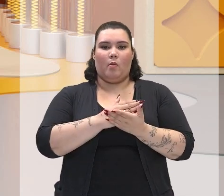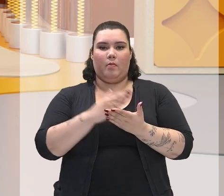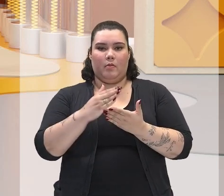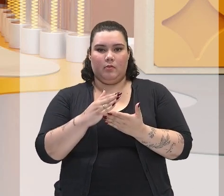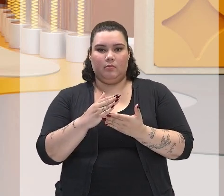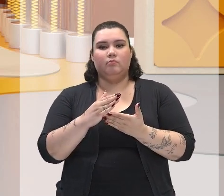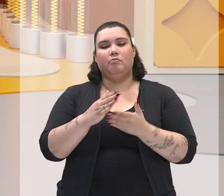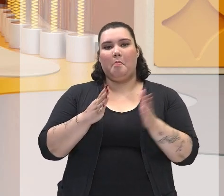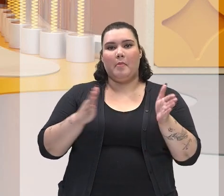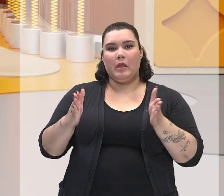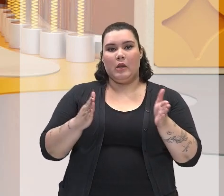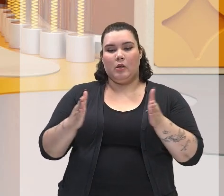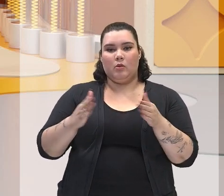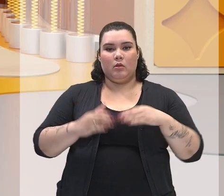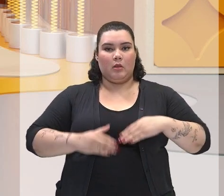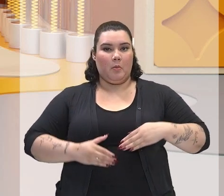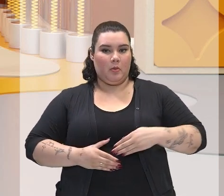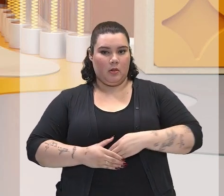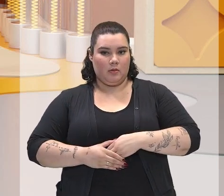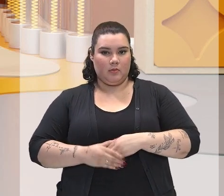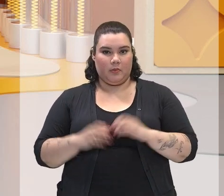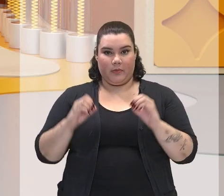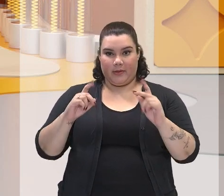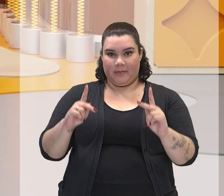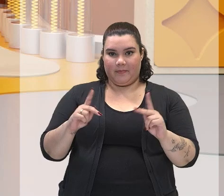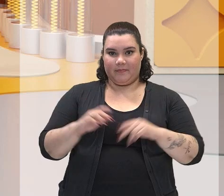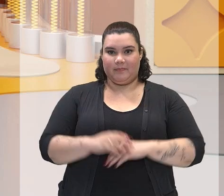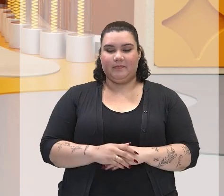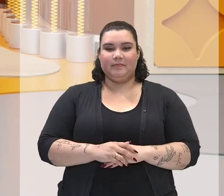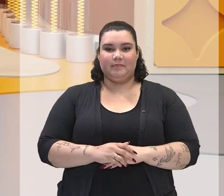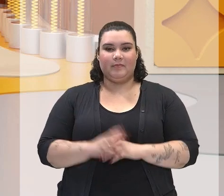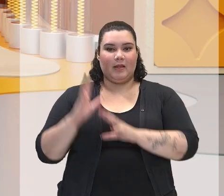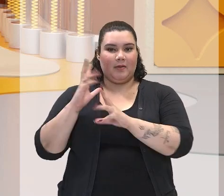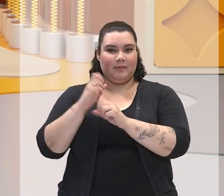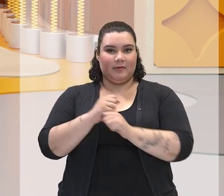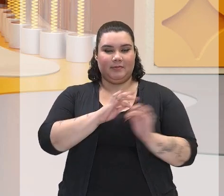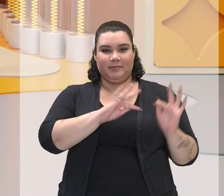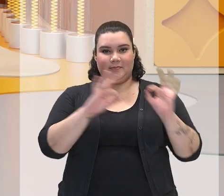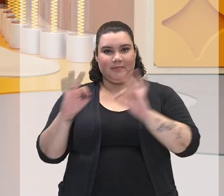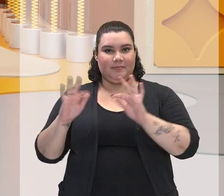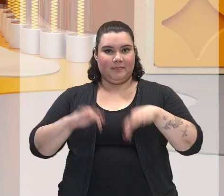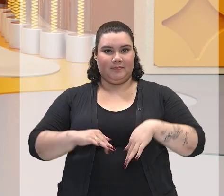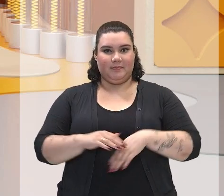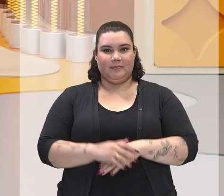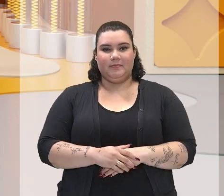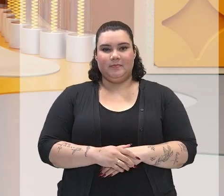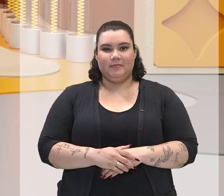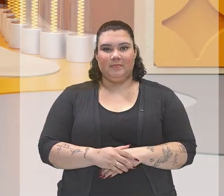Era Napoleônica. Então, meus queridos, essa foi a nossa aula de revisão.